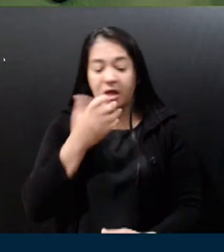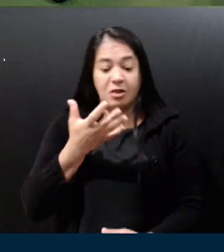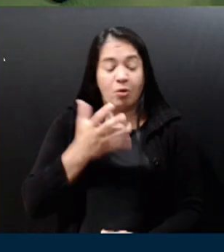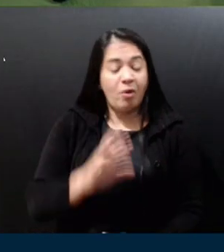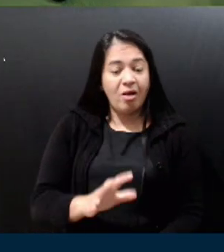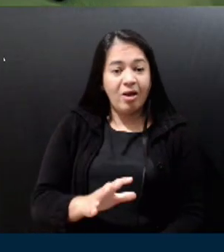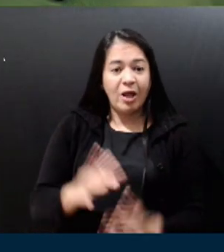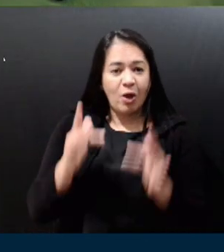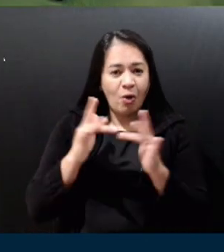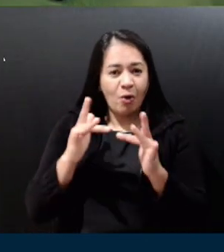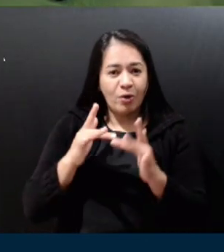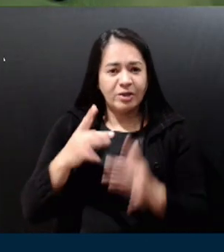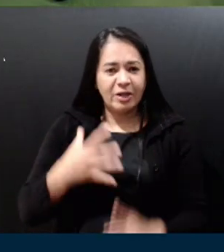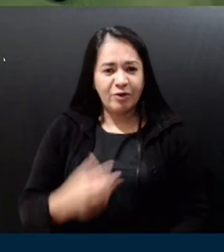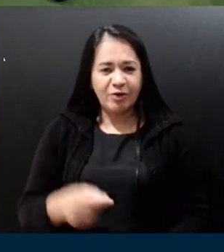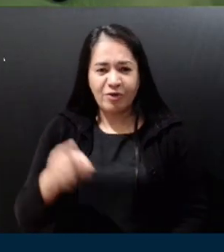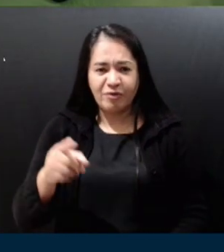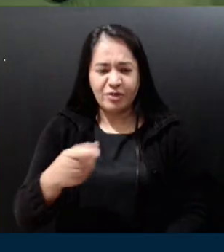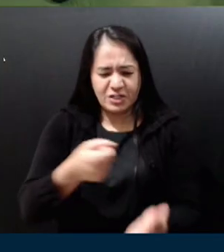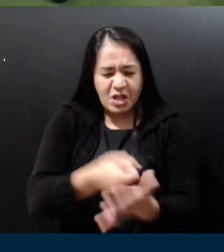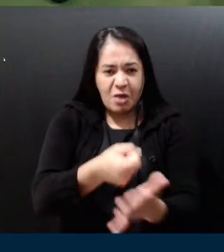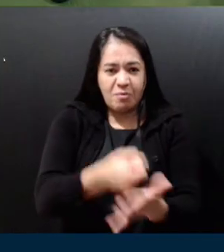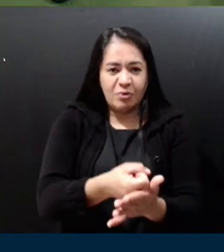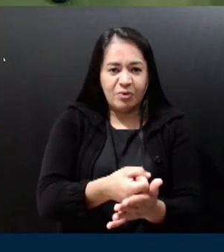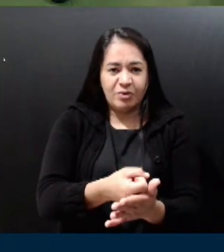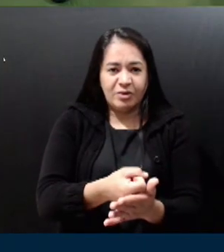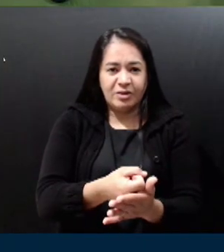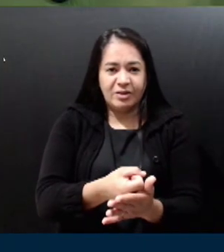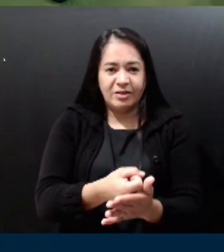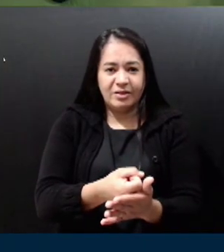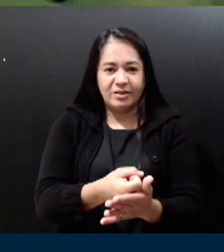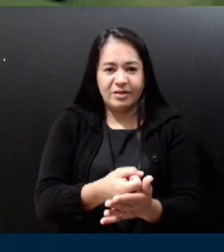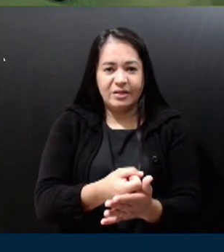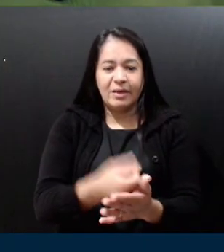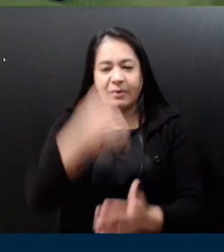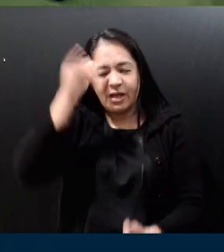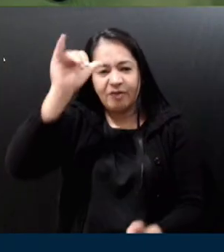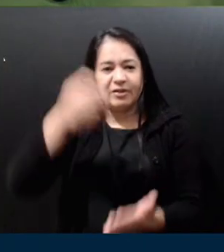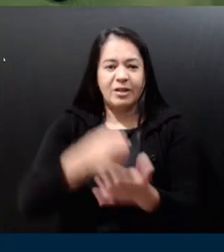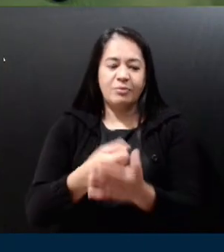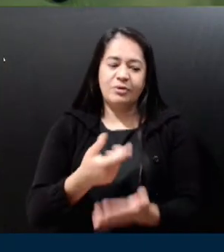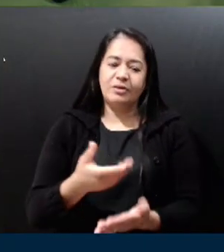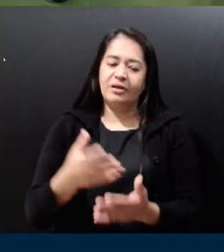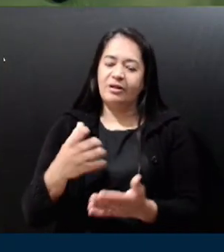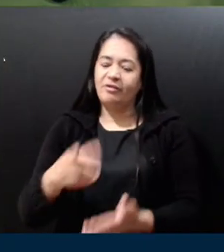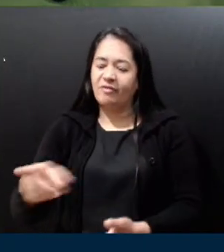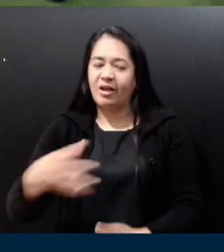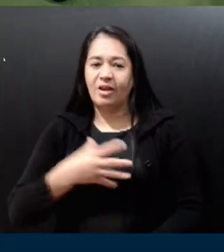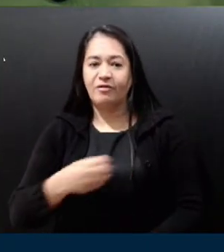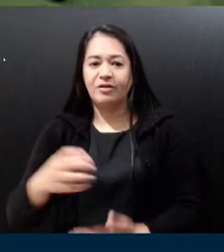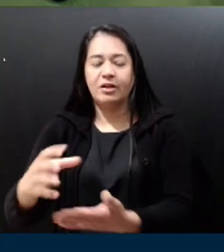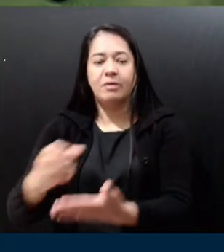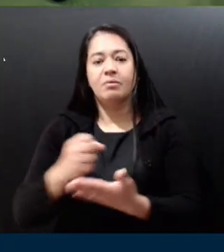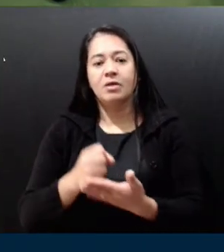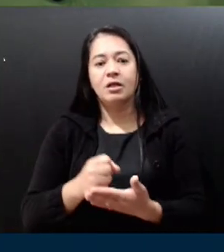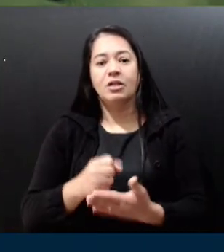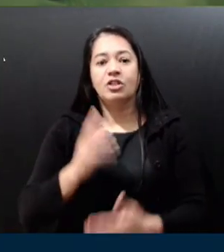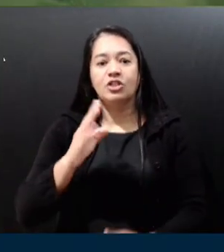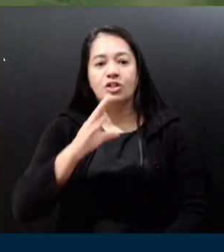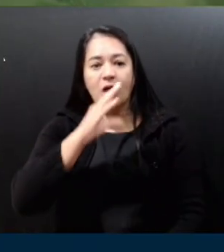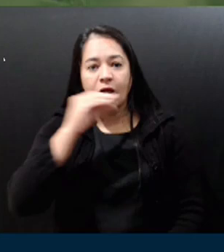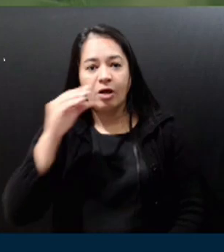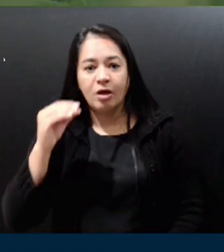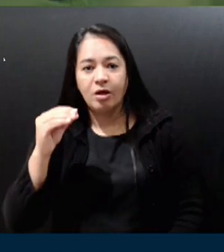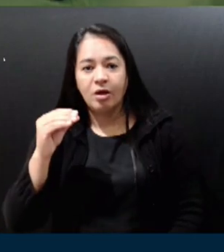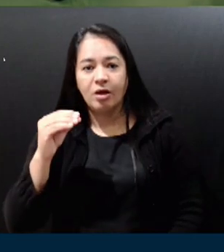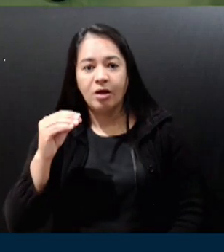você multar, e aí para ele não pagar a multa, ele pega essa criança. Eu tenho relatos de adolescentes que o pai está com a namorada, fica o dia